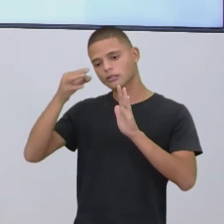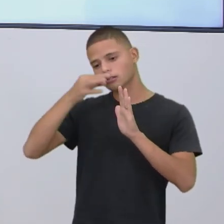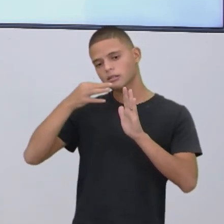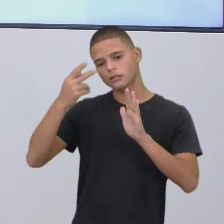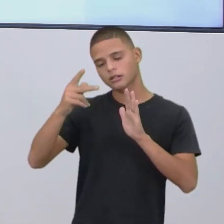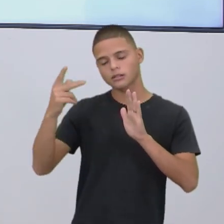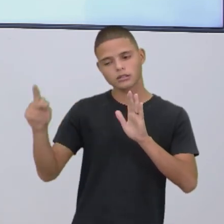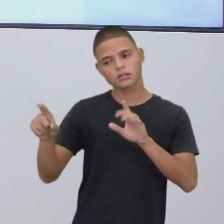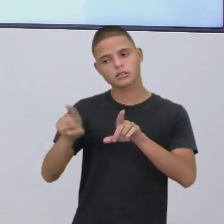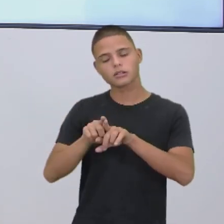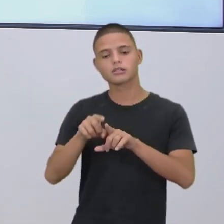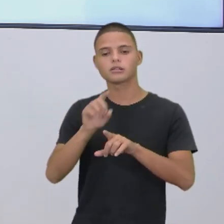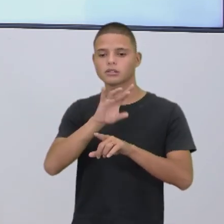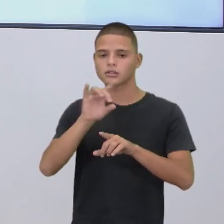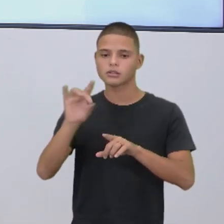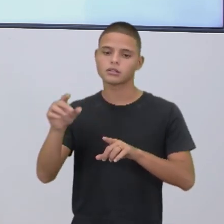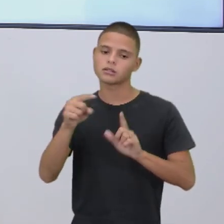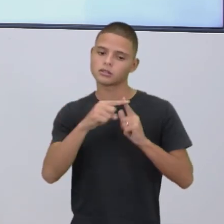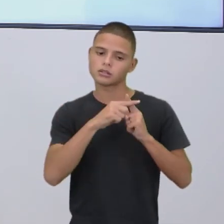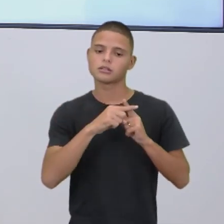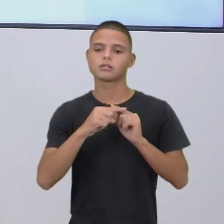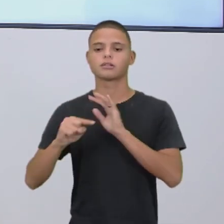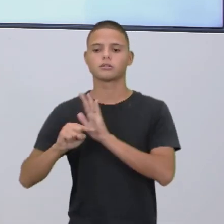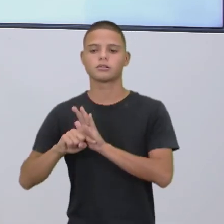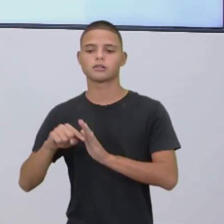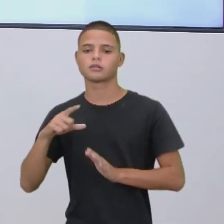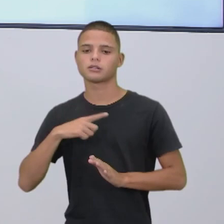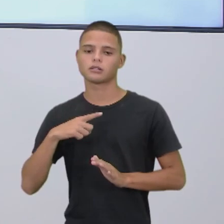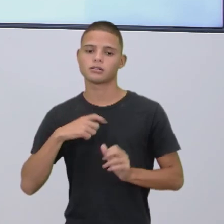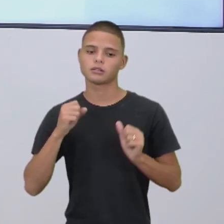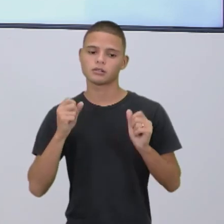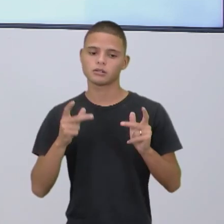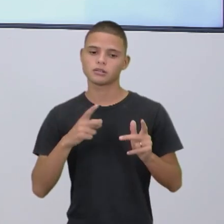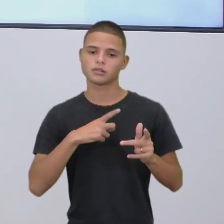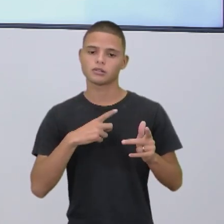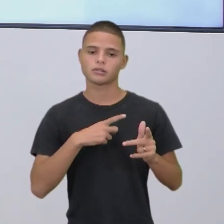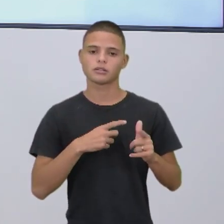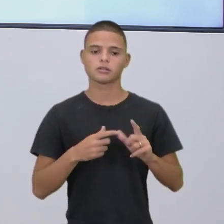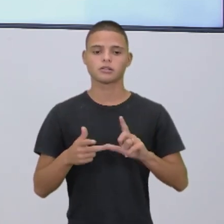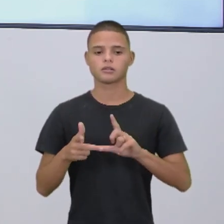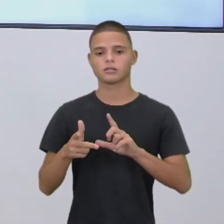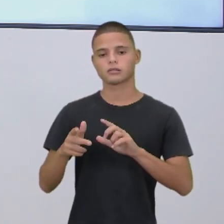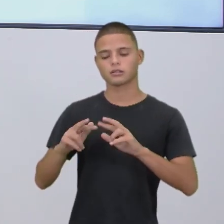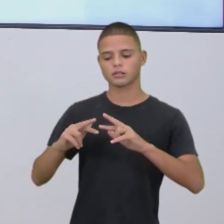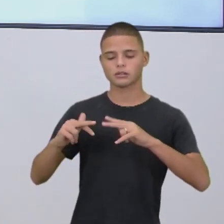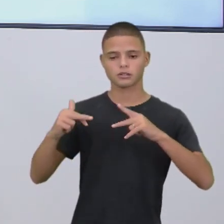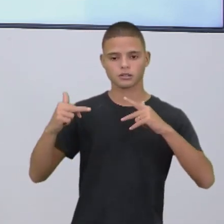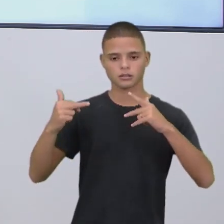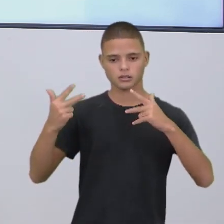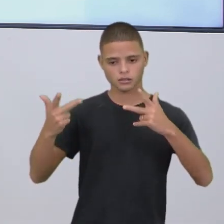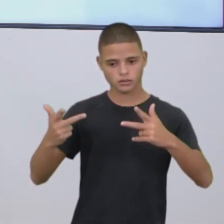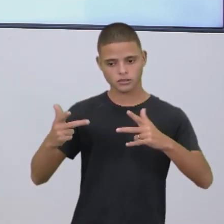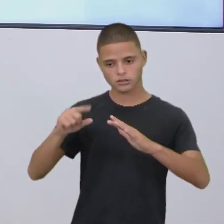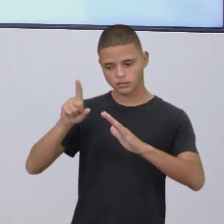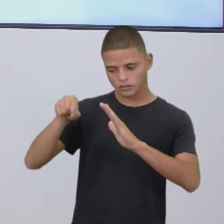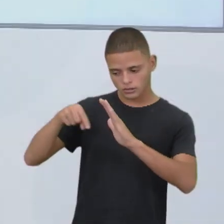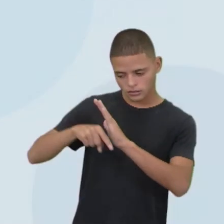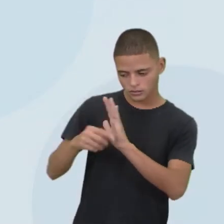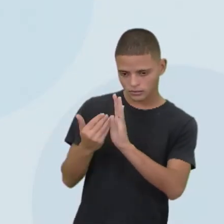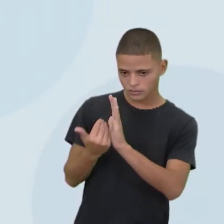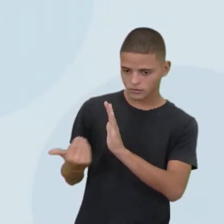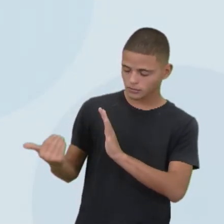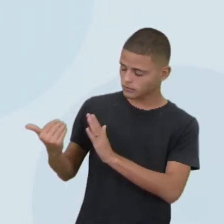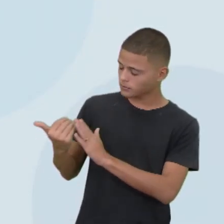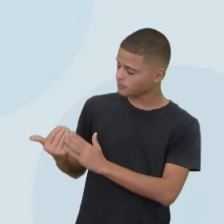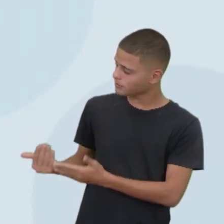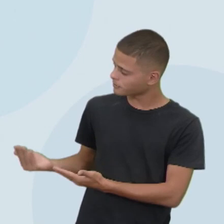As suas coisas boas e as suas coisas ruins. Aí a gente deixa um link, né? Para você se aprofundar mais no